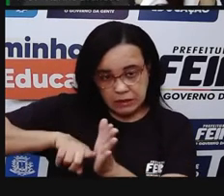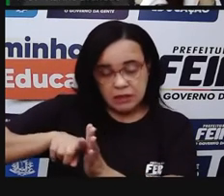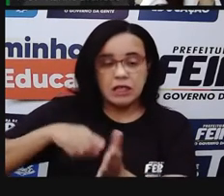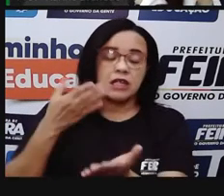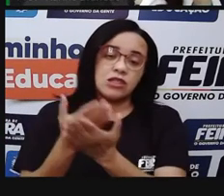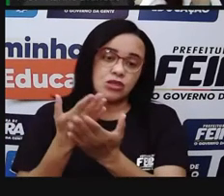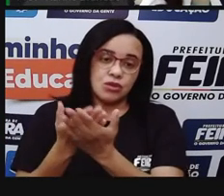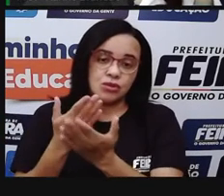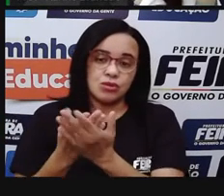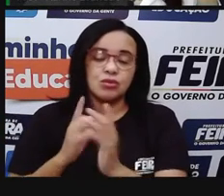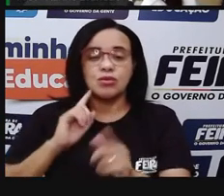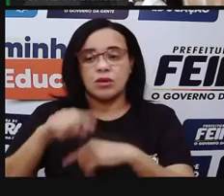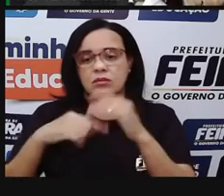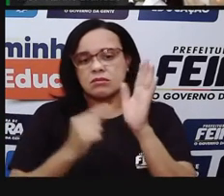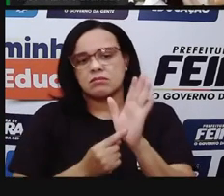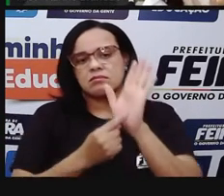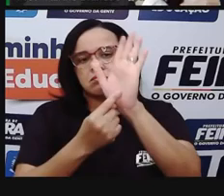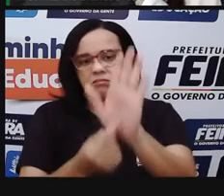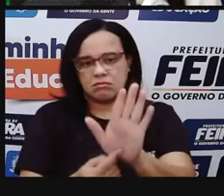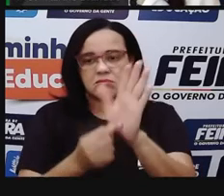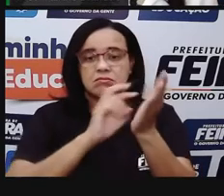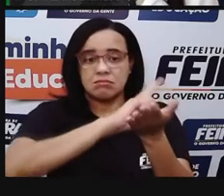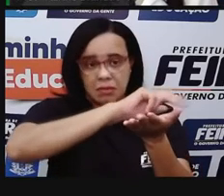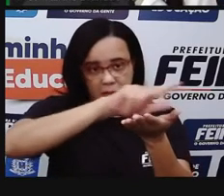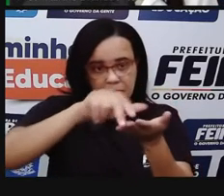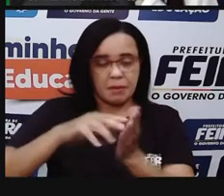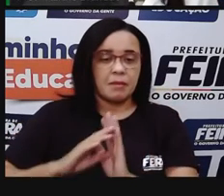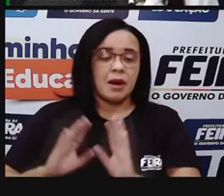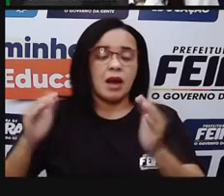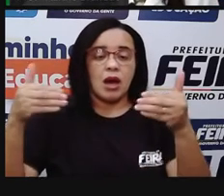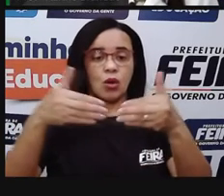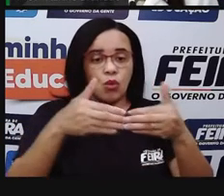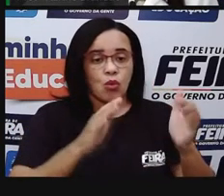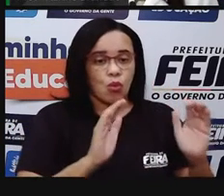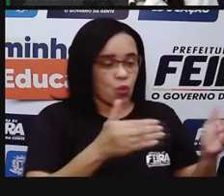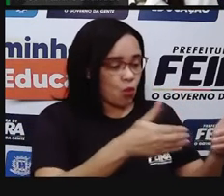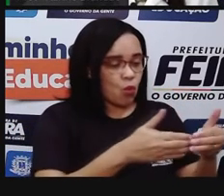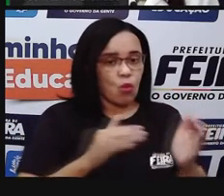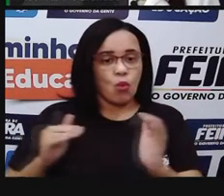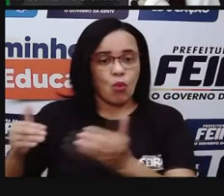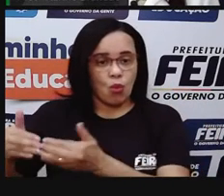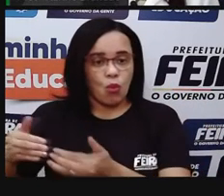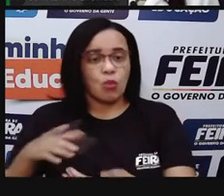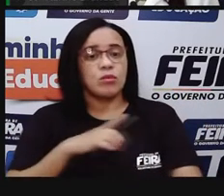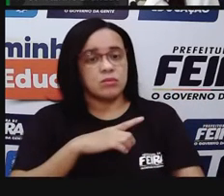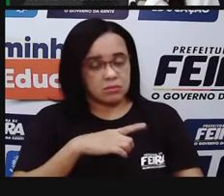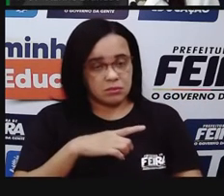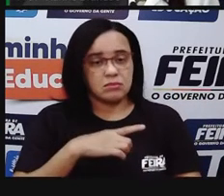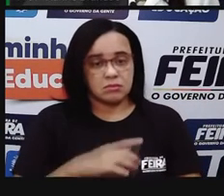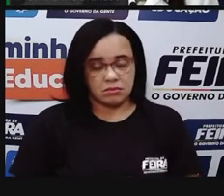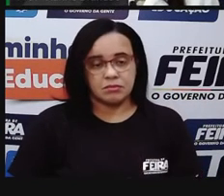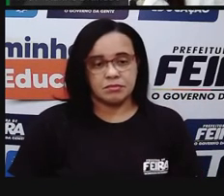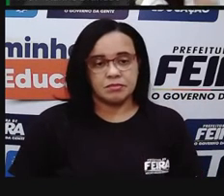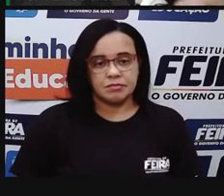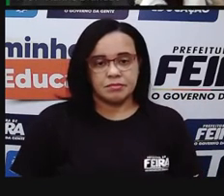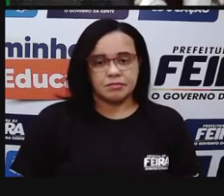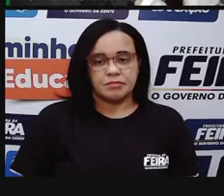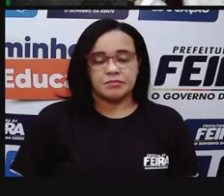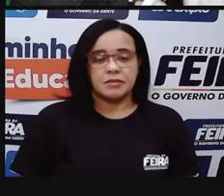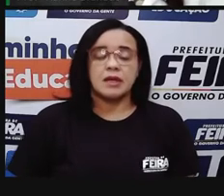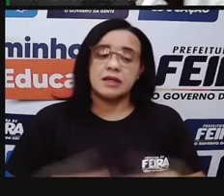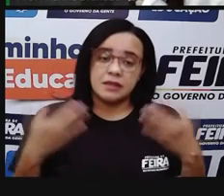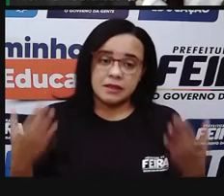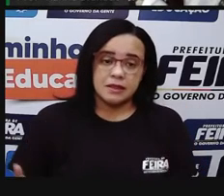sobre essas descrições, tá? Nós dividimos, vamos pensar assim, em